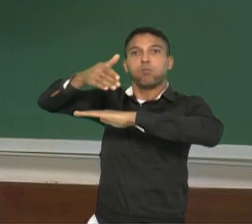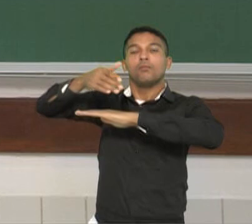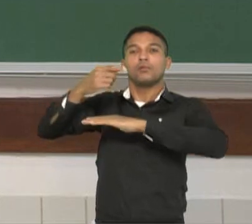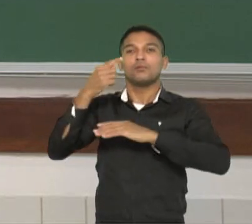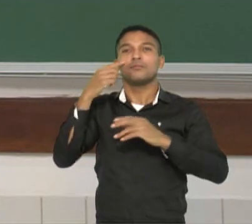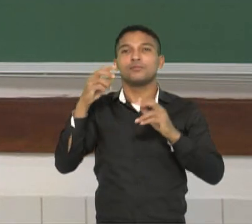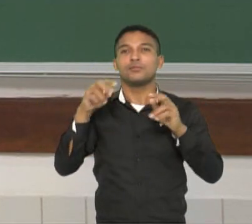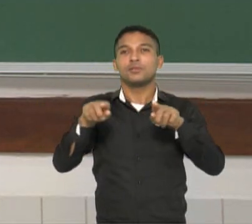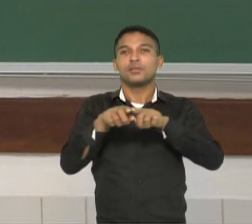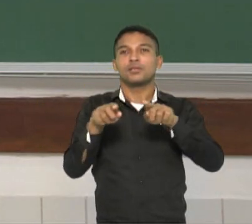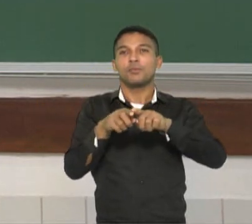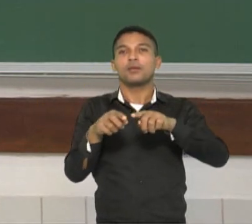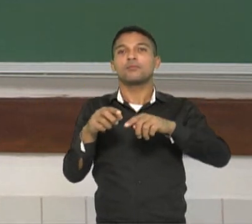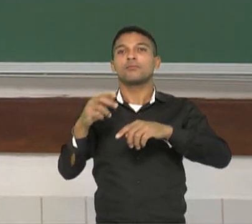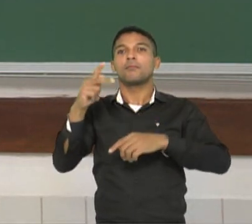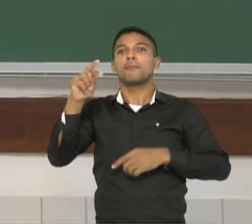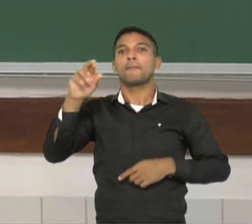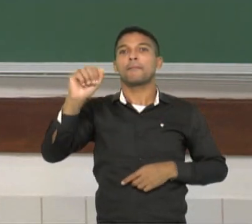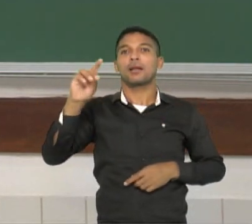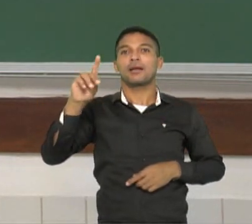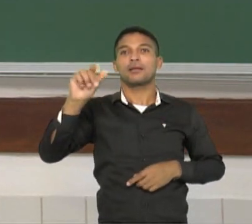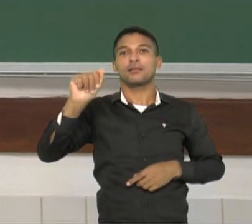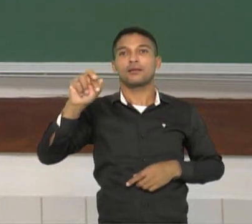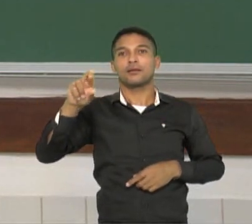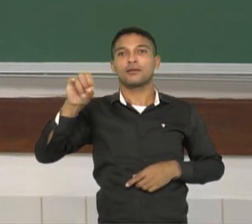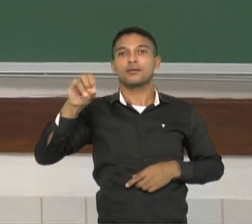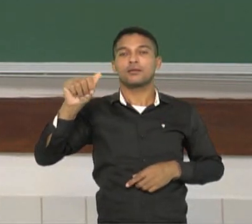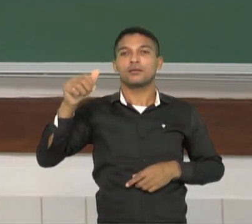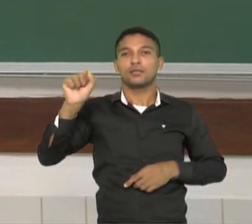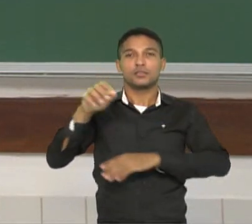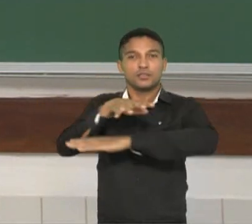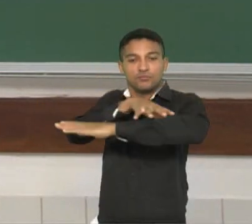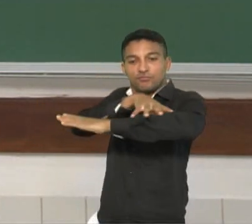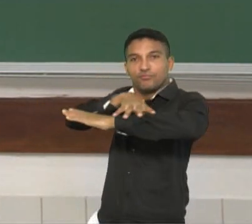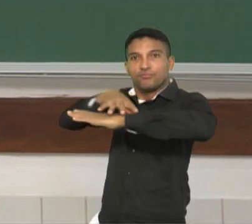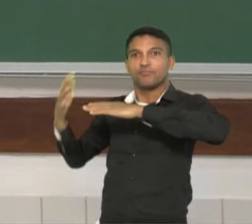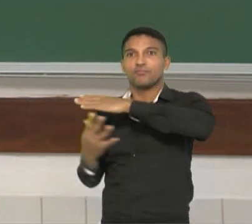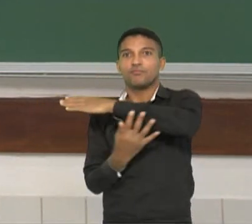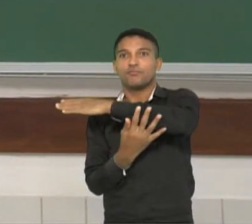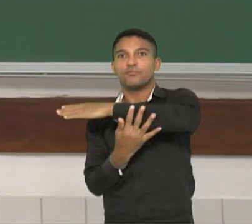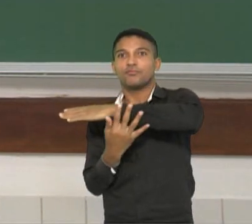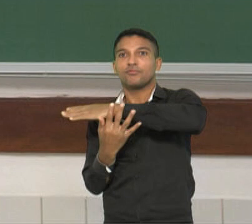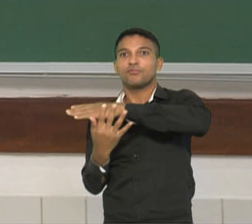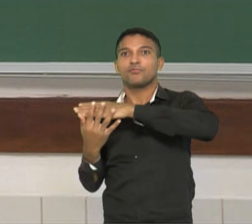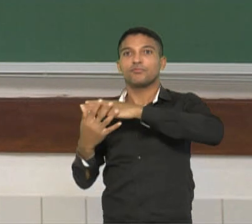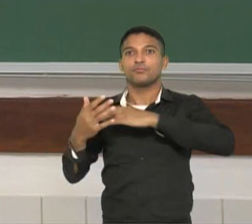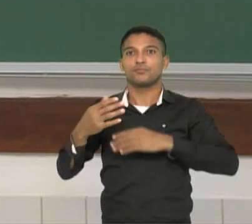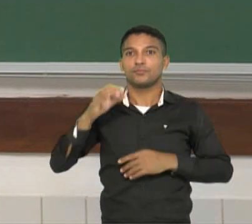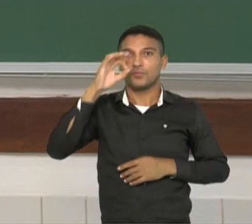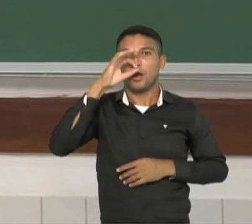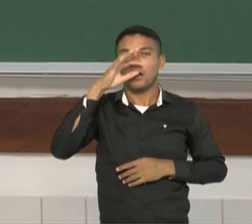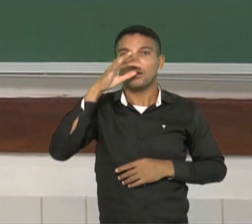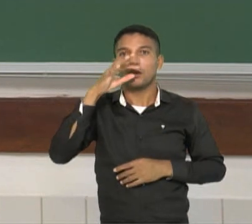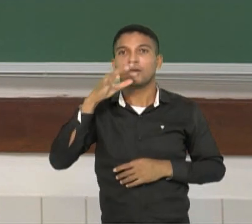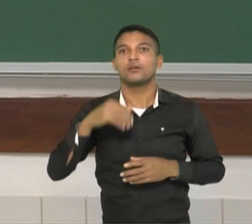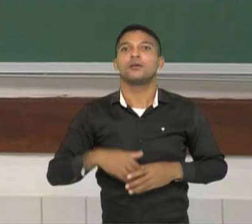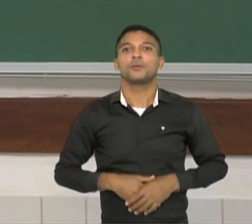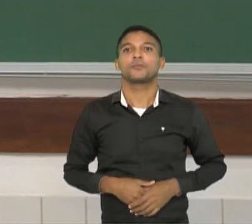morros. Muito obrigado a você, estudante, que tem acompanhado as nossas aulas, e a você que não é mais estudante e tem permitido a nossa entrada